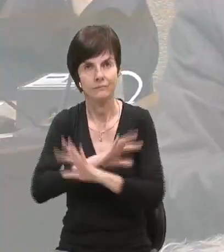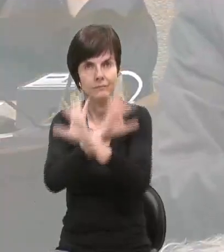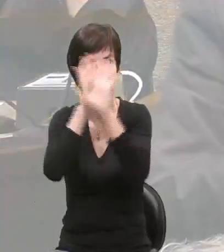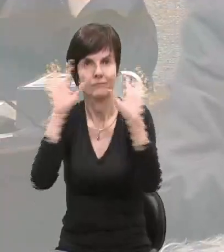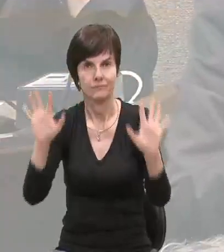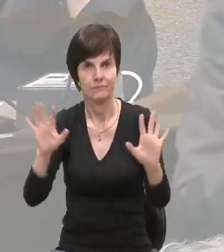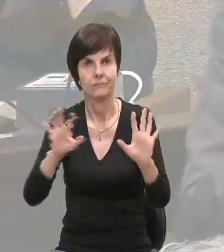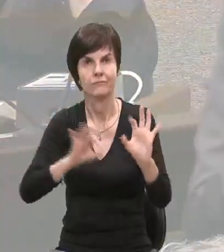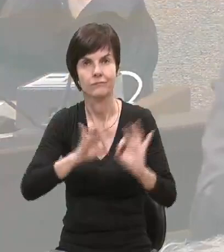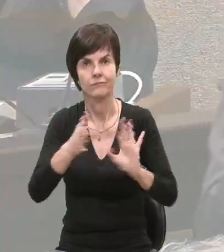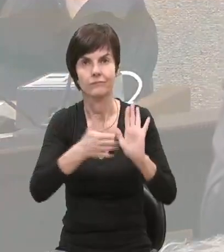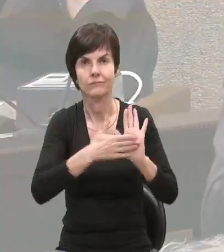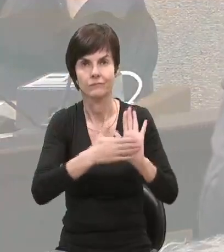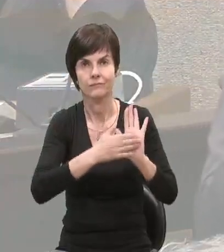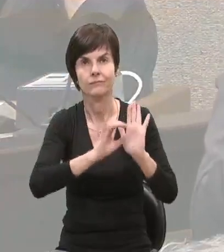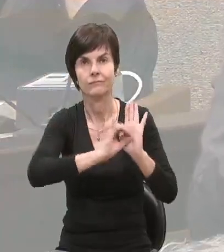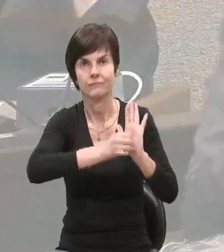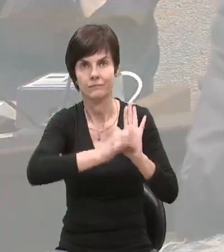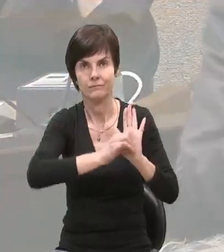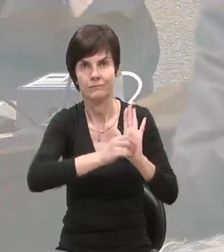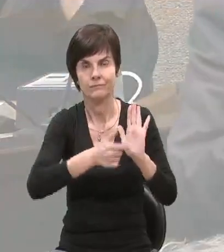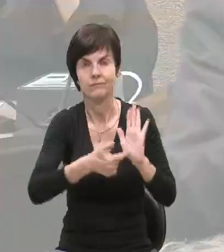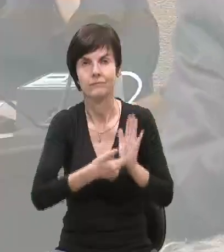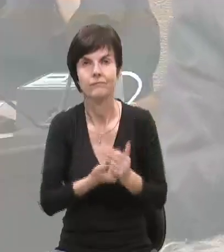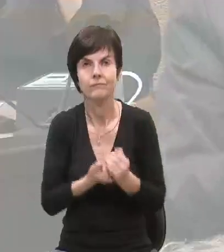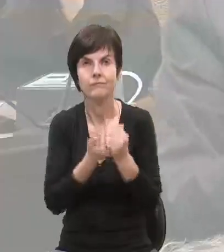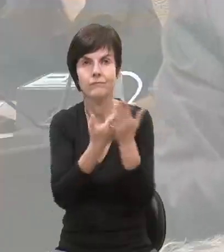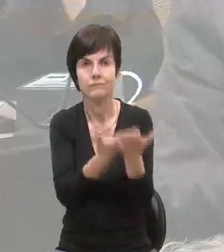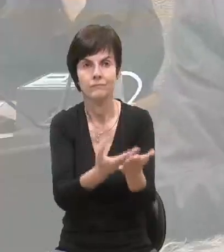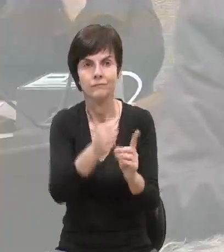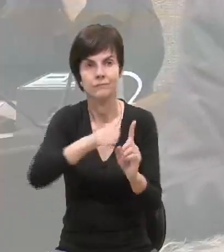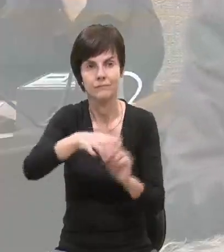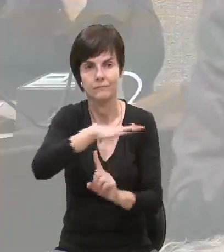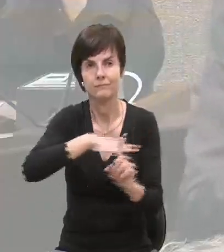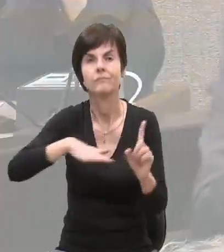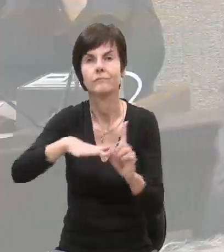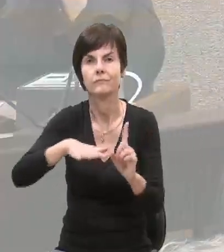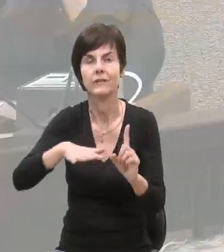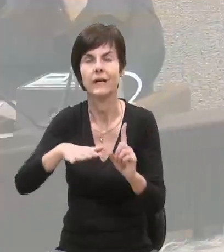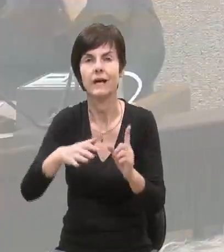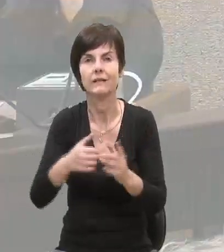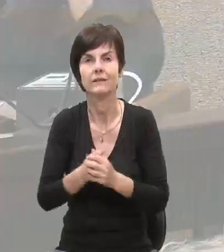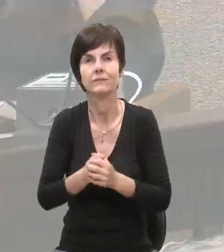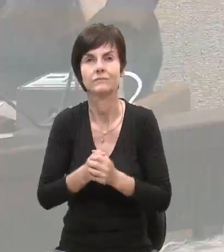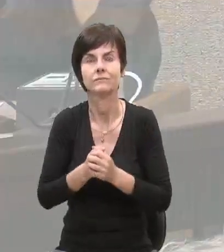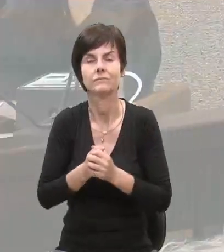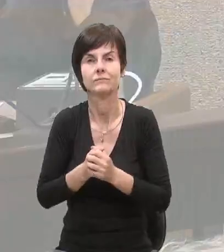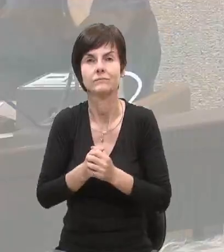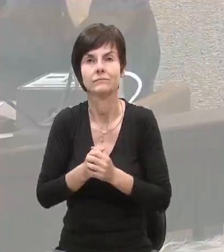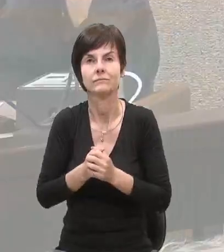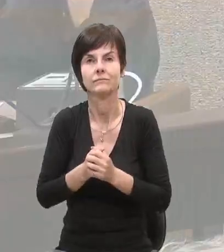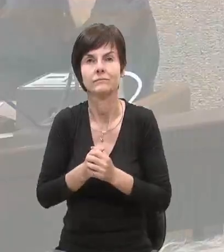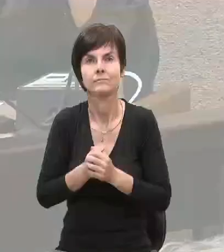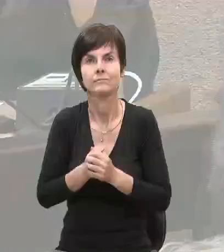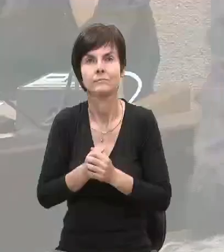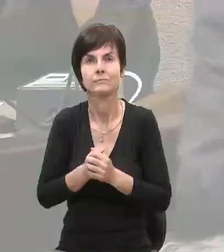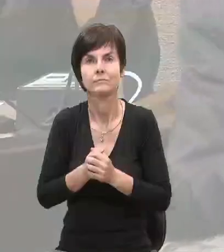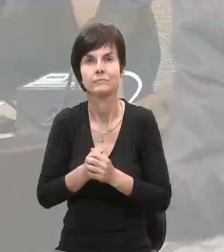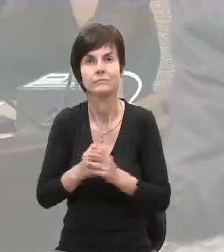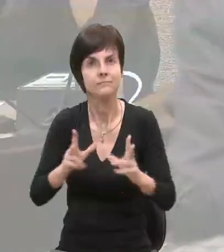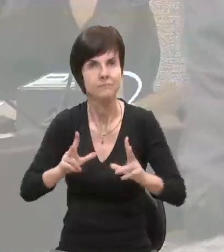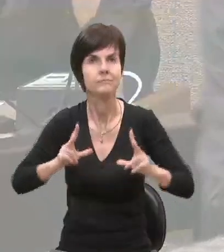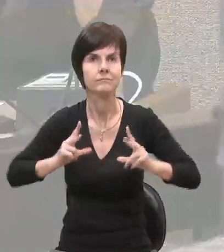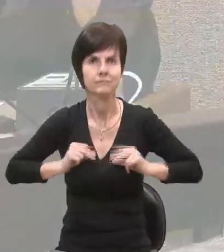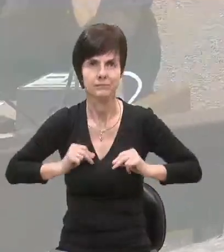do processo licitatório, entregando à sociedade aquilo que elas realmente merecem. É, no mínimo,